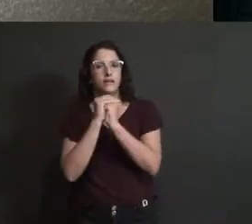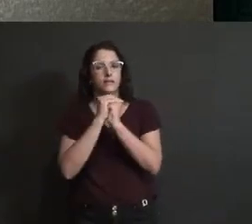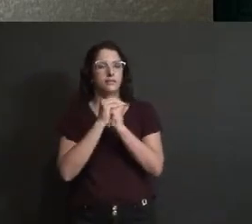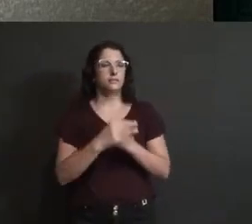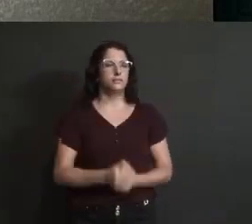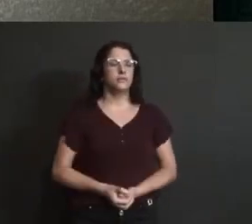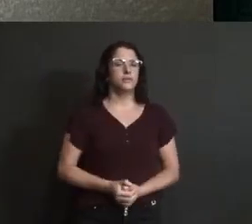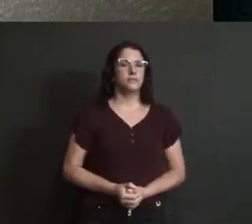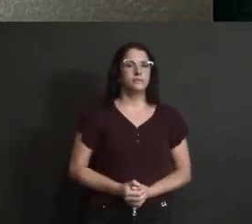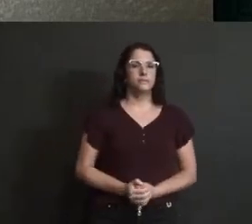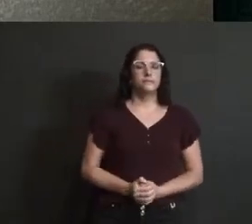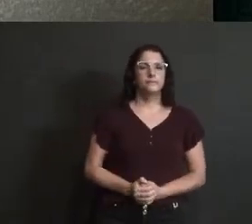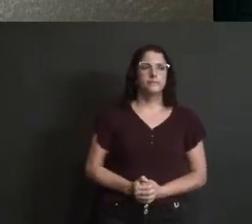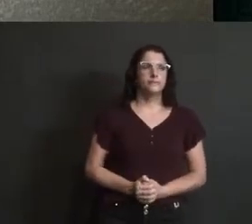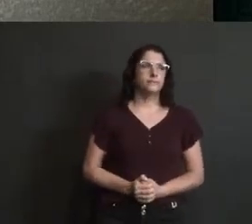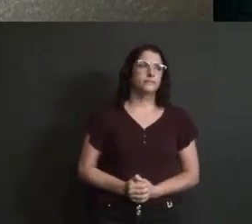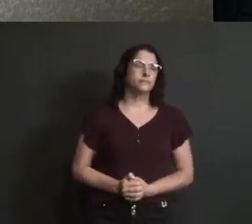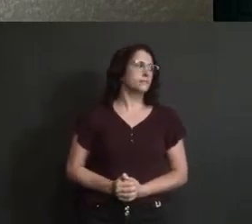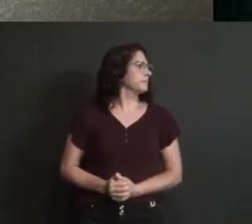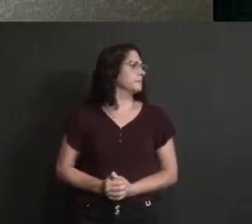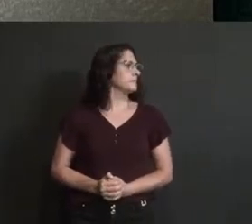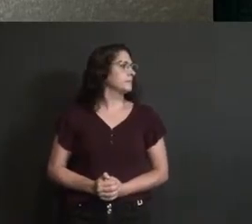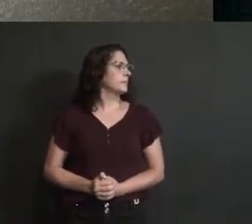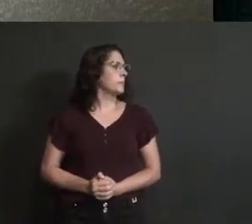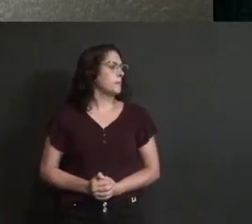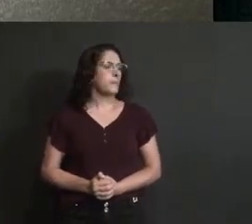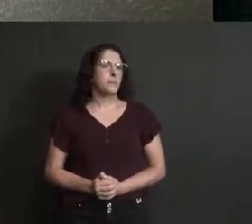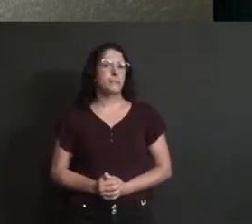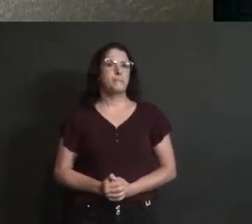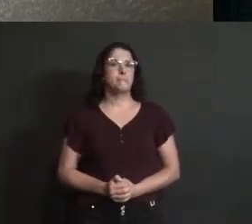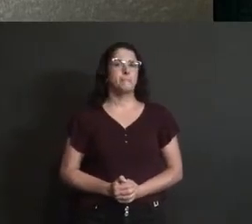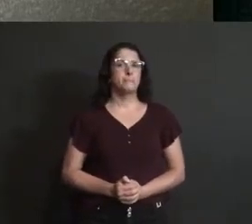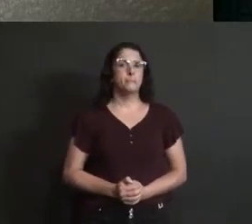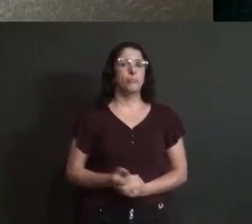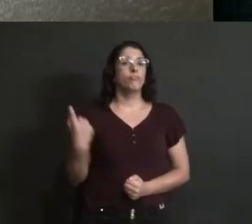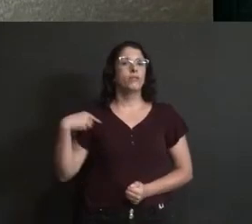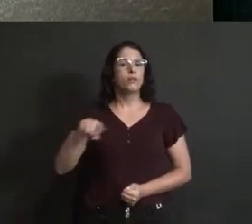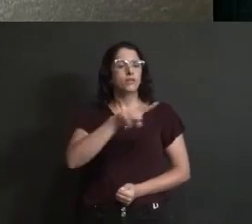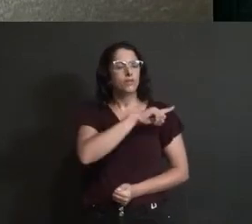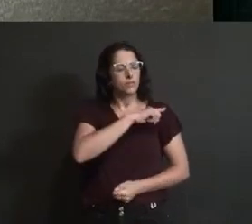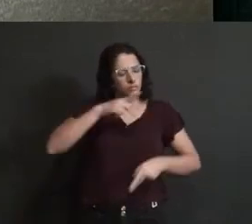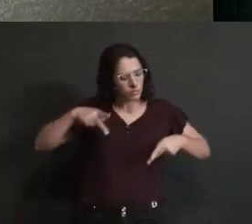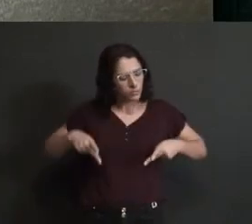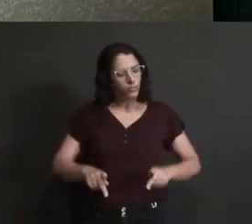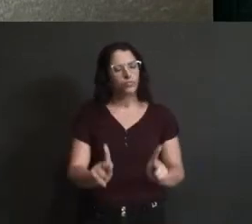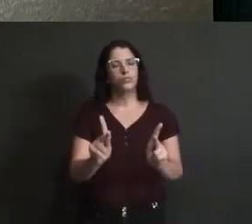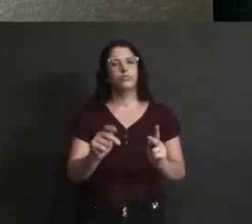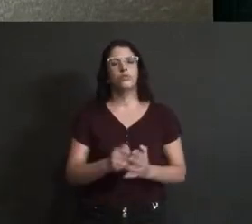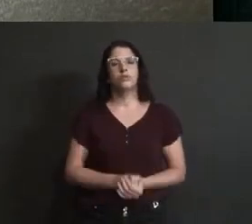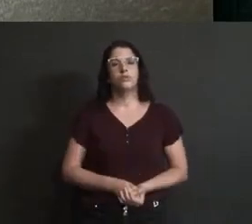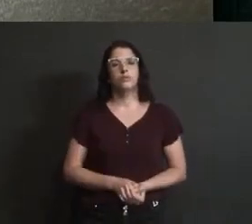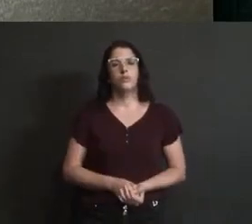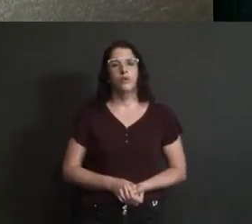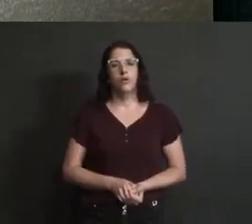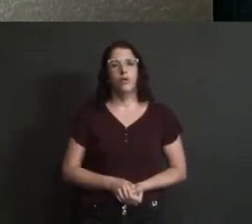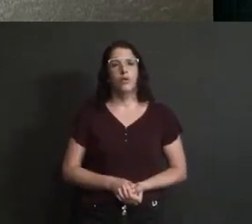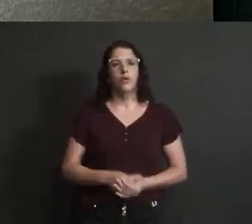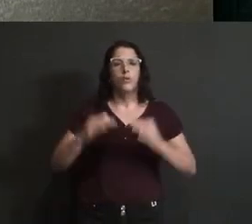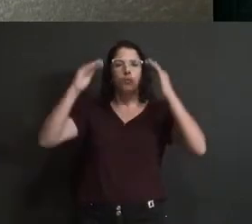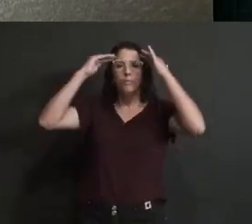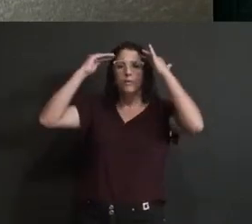E nós estamos andando, nós não paramos. Estamos cumprindo aquilo que Deus nos